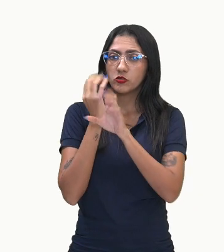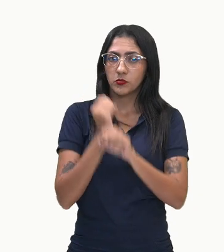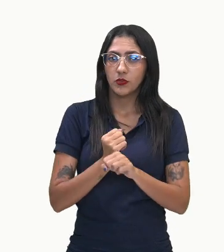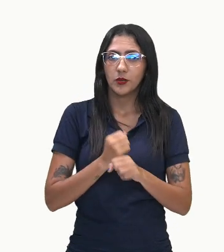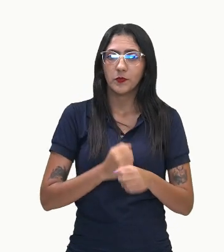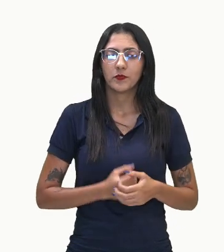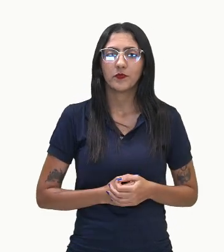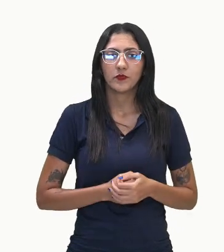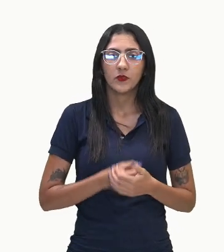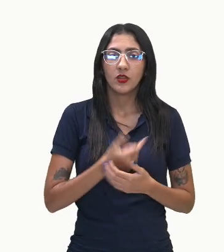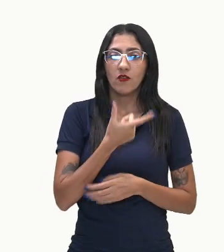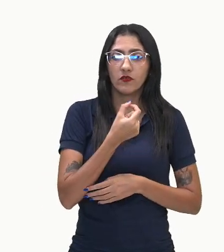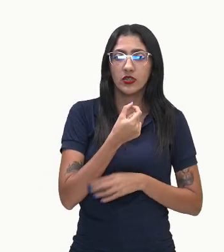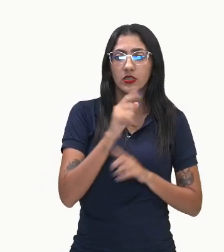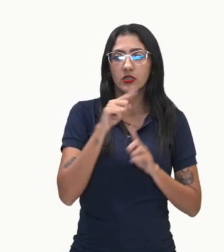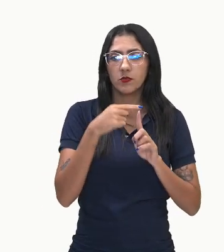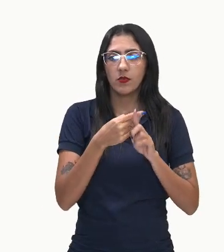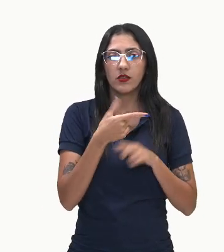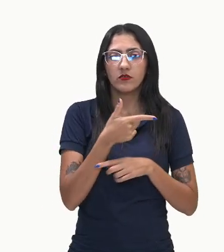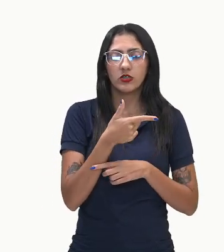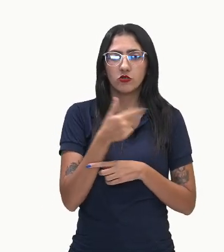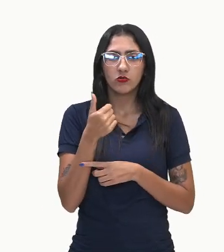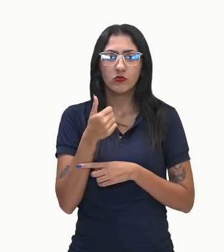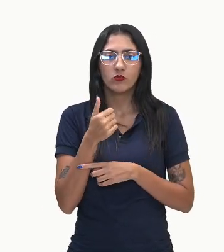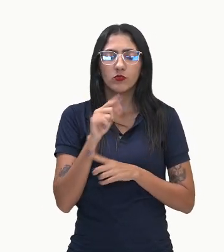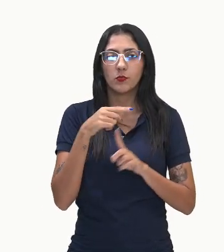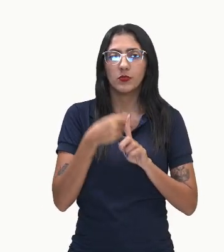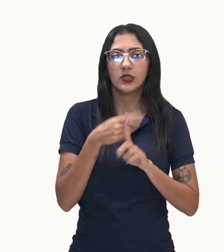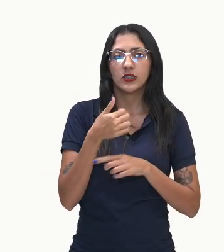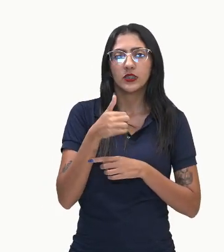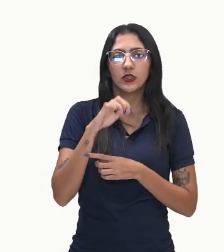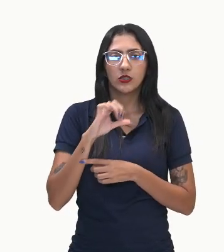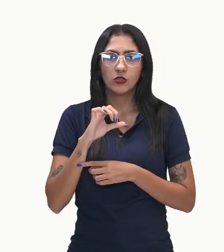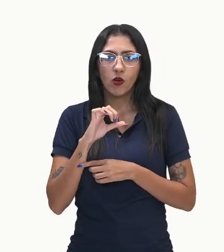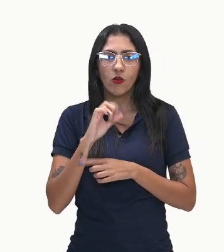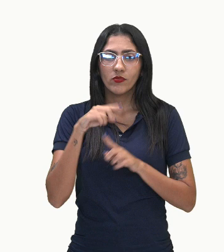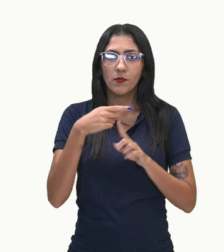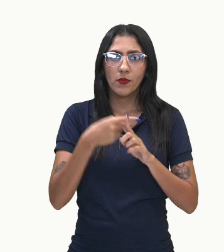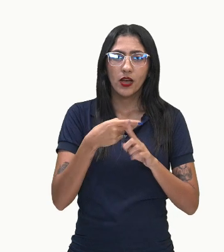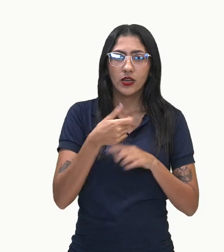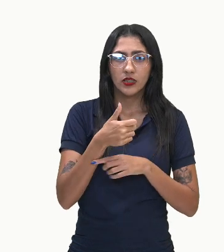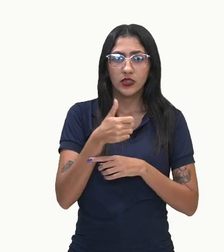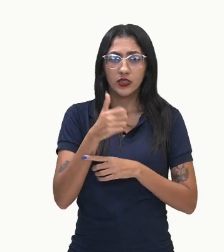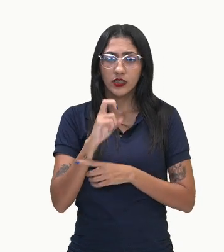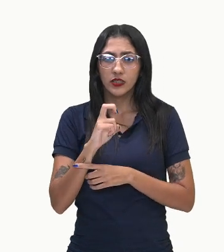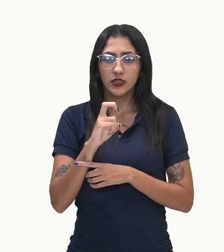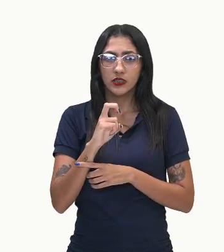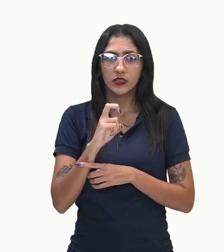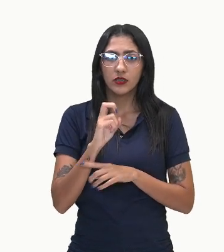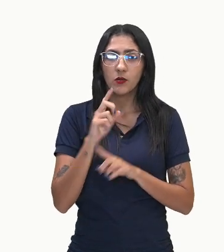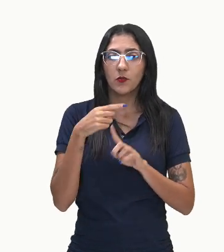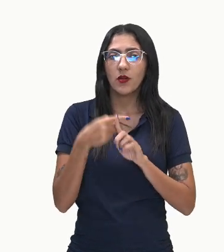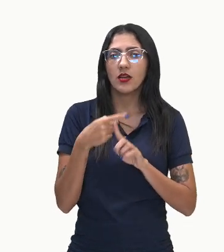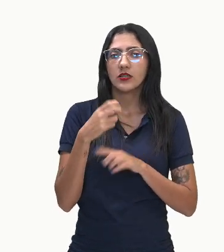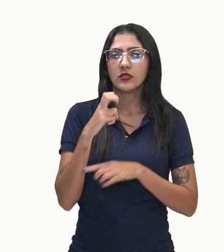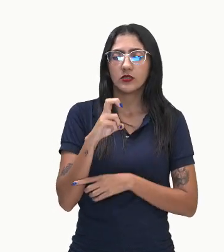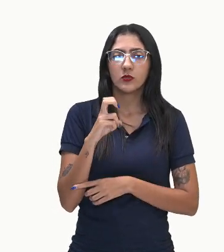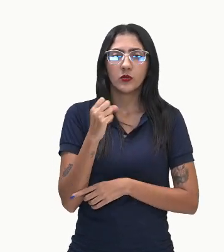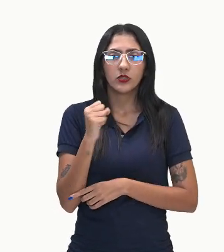20 mais 21, mais 19, mais 15,